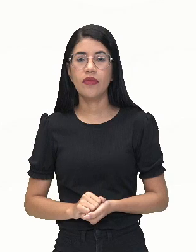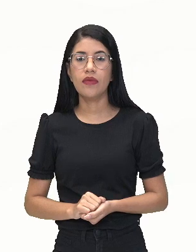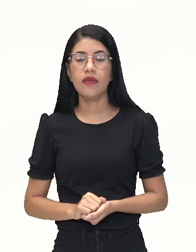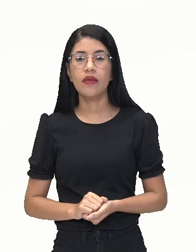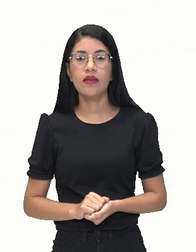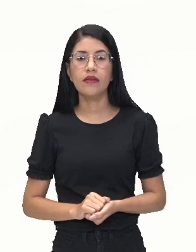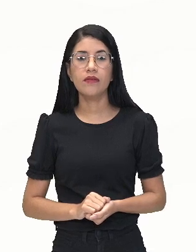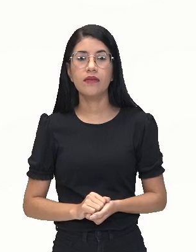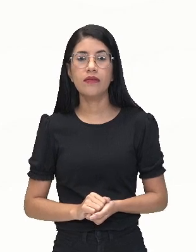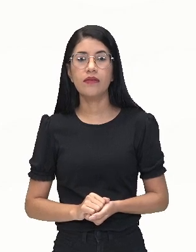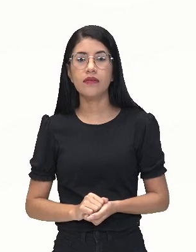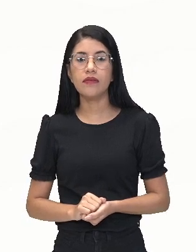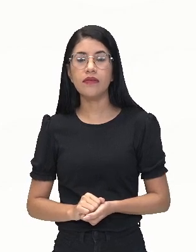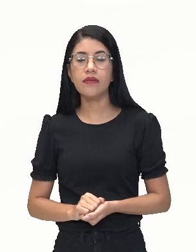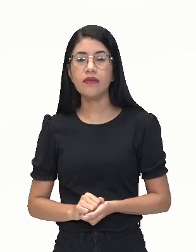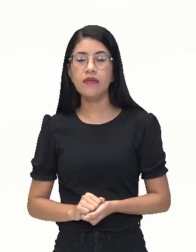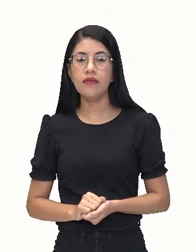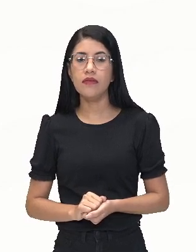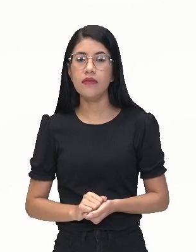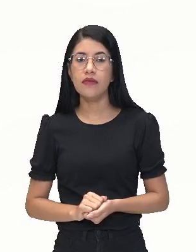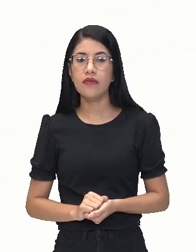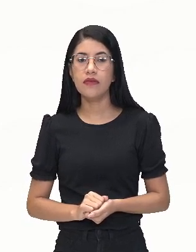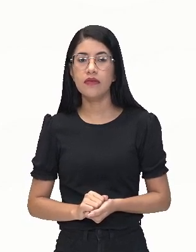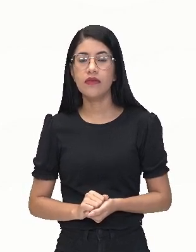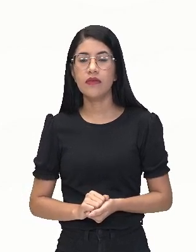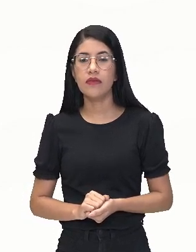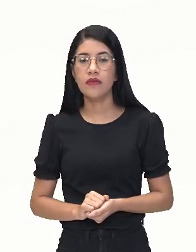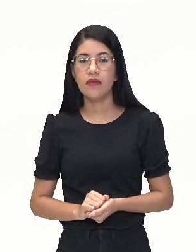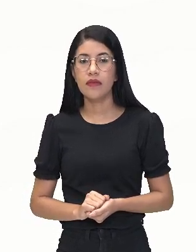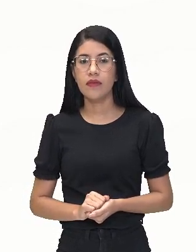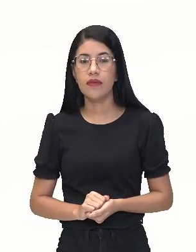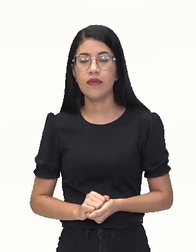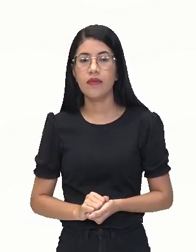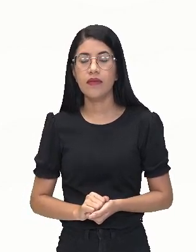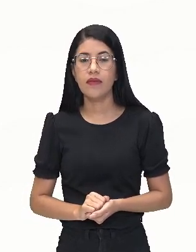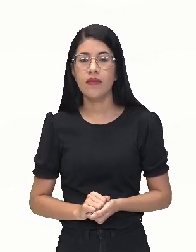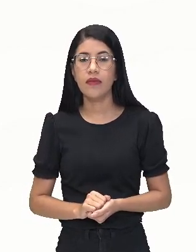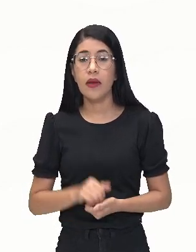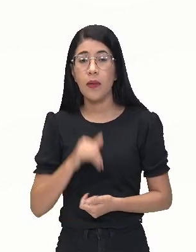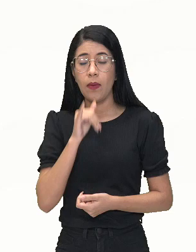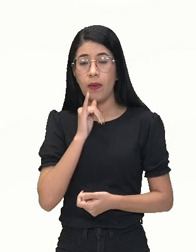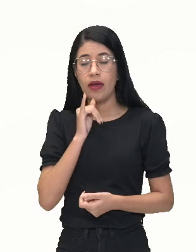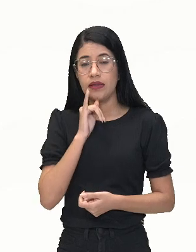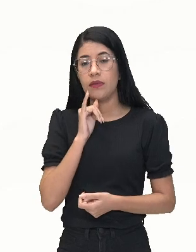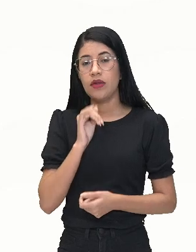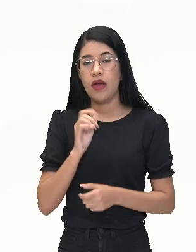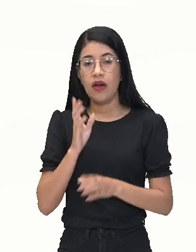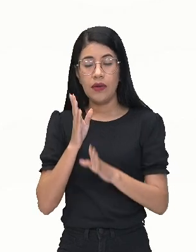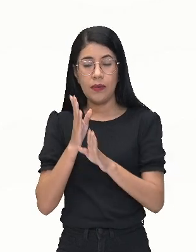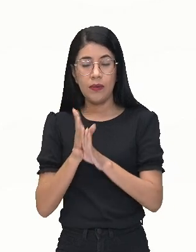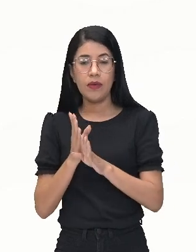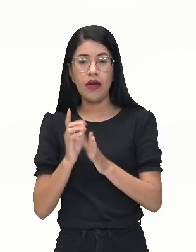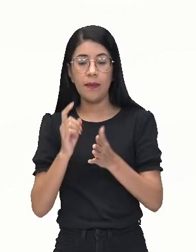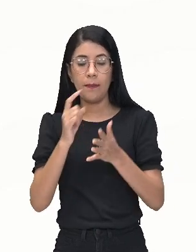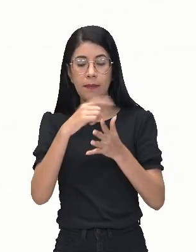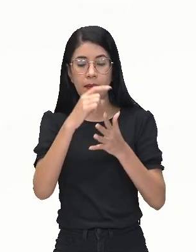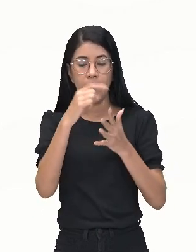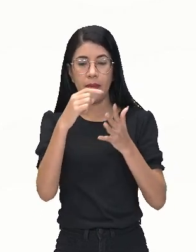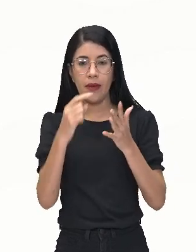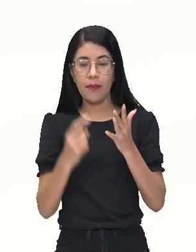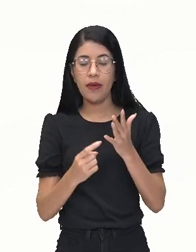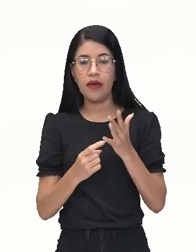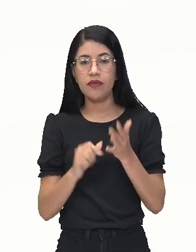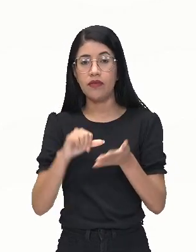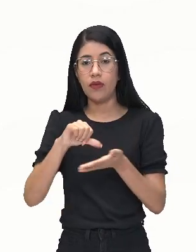retirados, né, redundei, de uma fonte que é confiável. No caso das fontes de onde saíram os elementos para esse mapa,